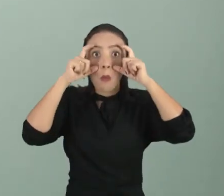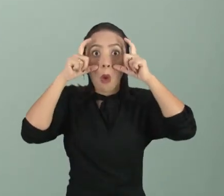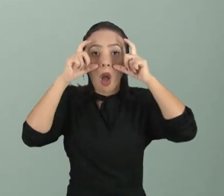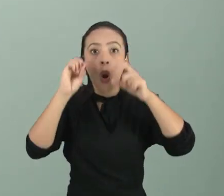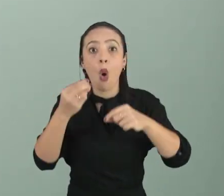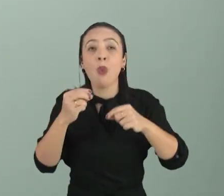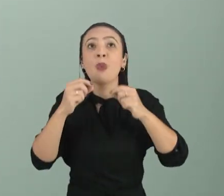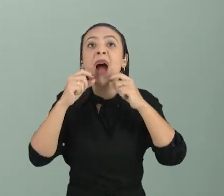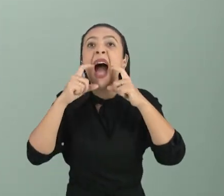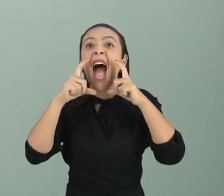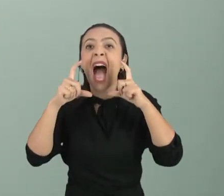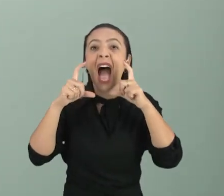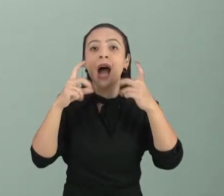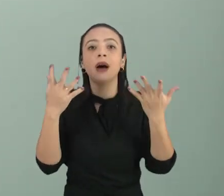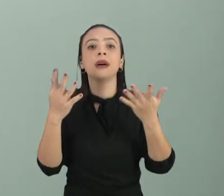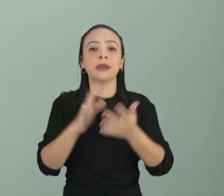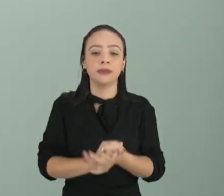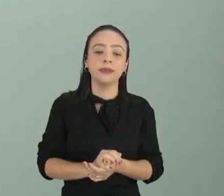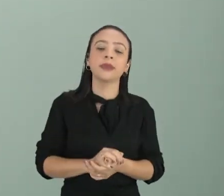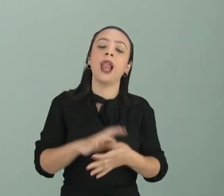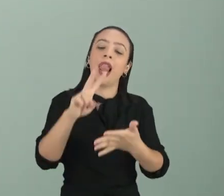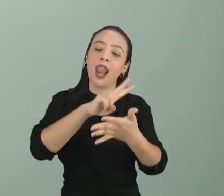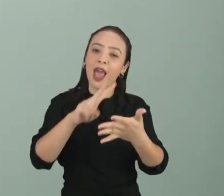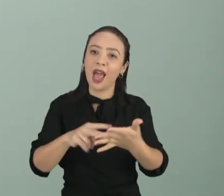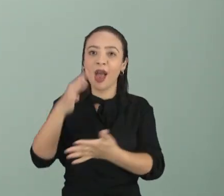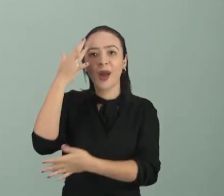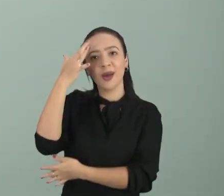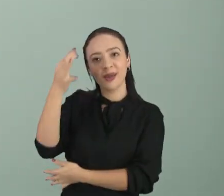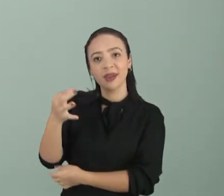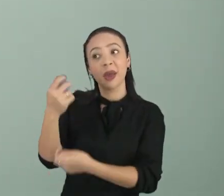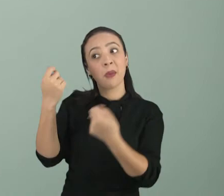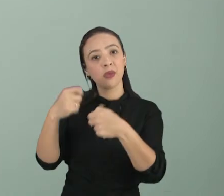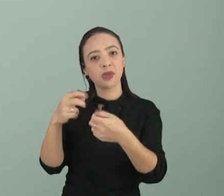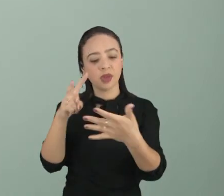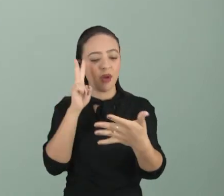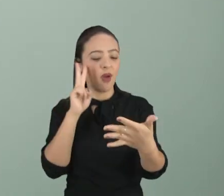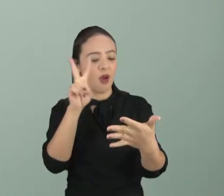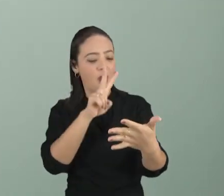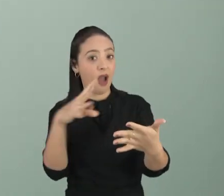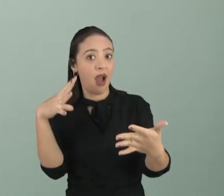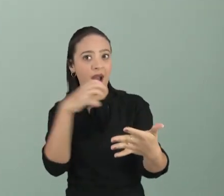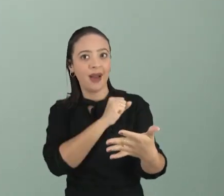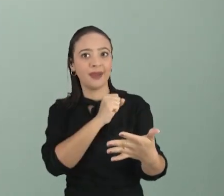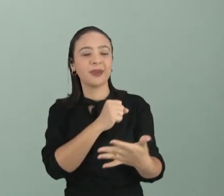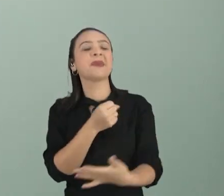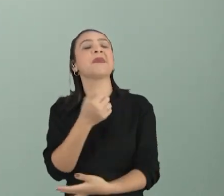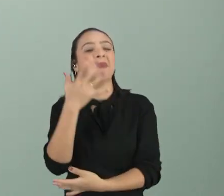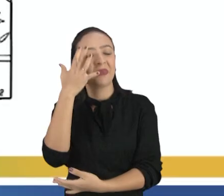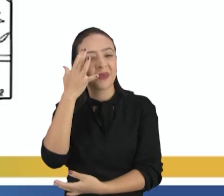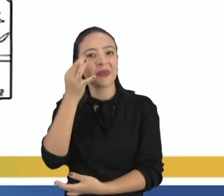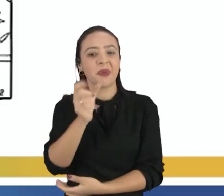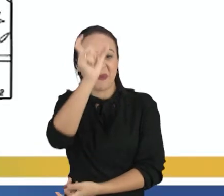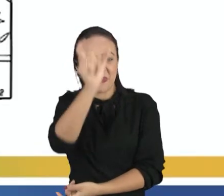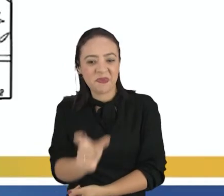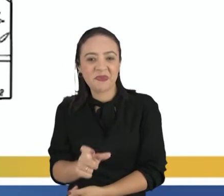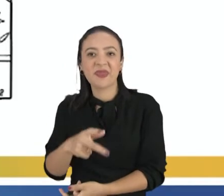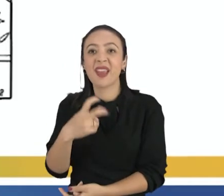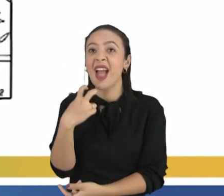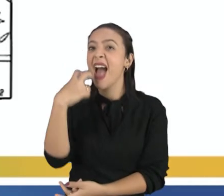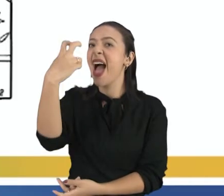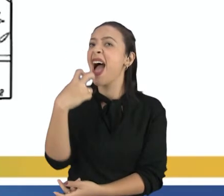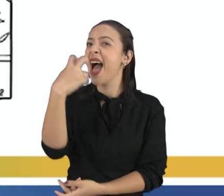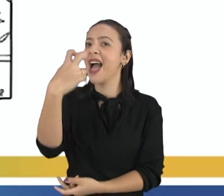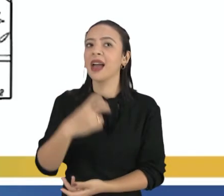arregalados. Então são leituras, são interpretações que você faz rapidamente e que você sabe que o personagem ele está gritando.